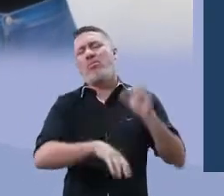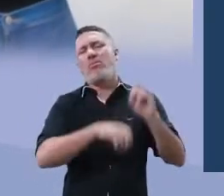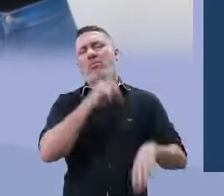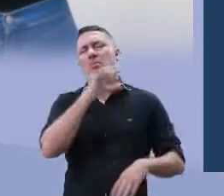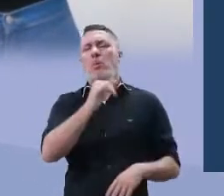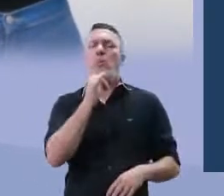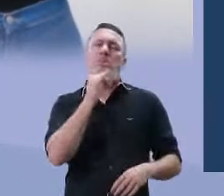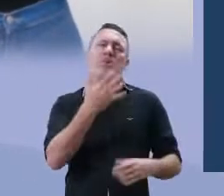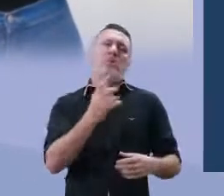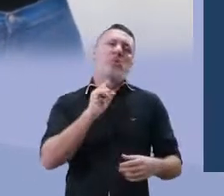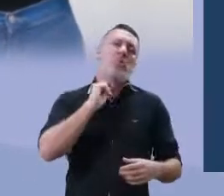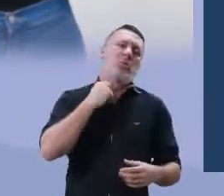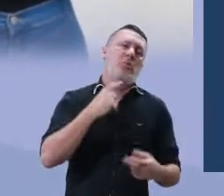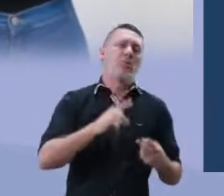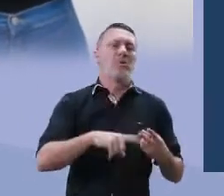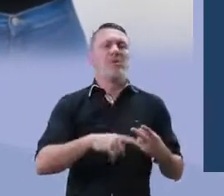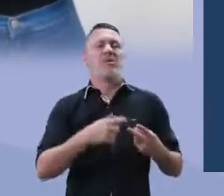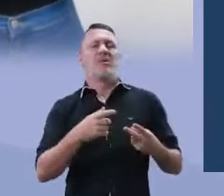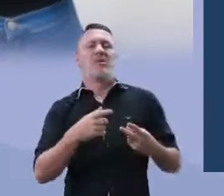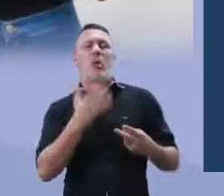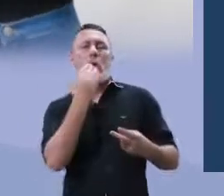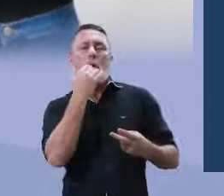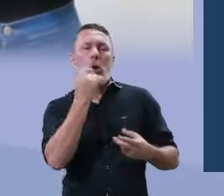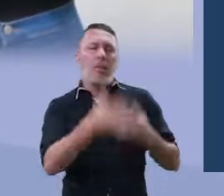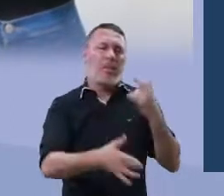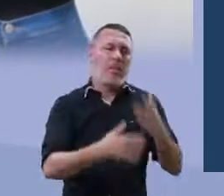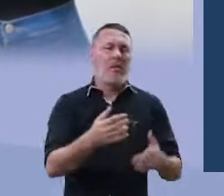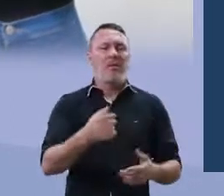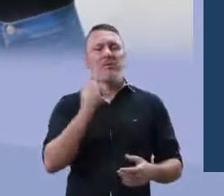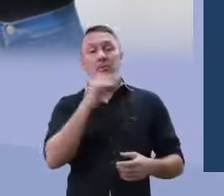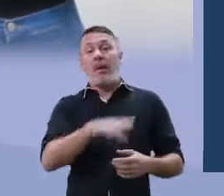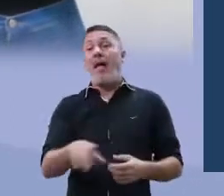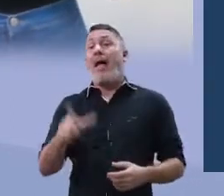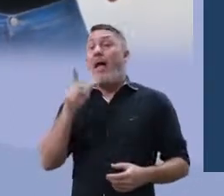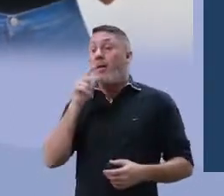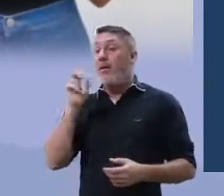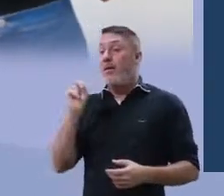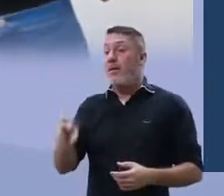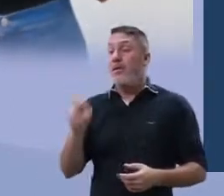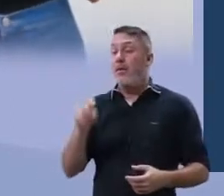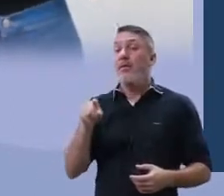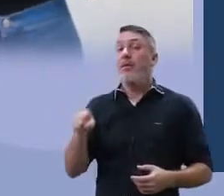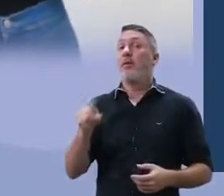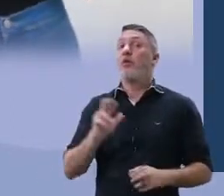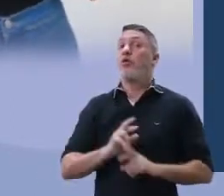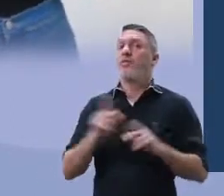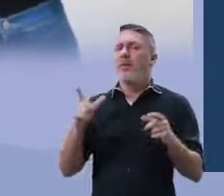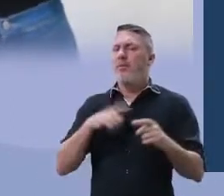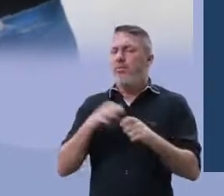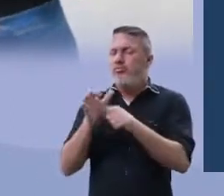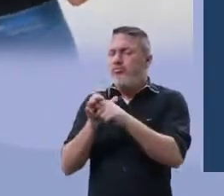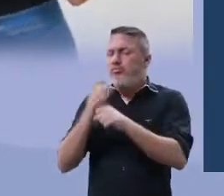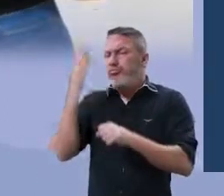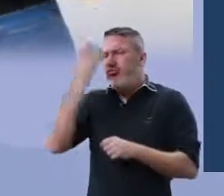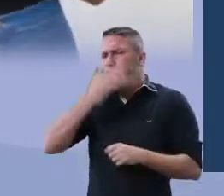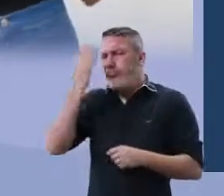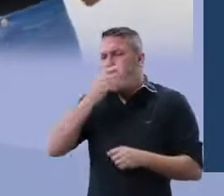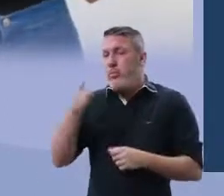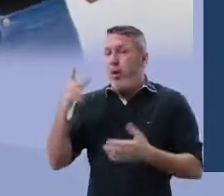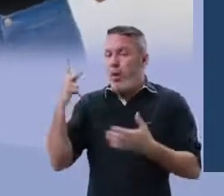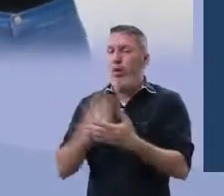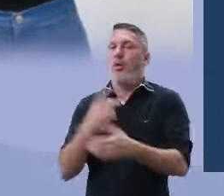nela substâncias, como, por exemplo, poluentes, compostos químicos. Água contaminada é aquela que vai